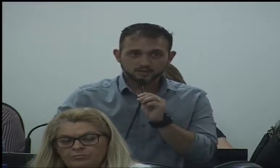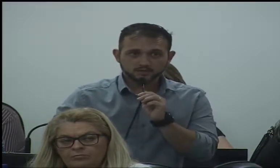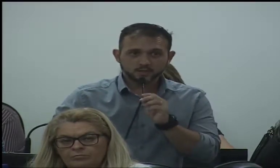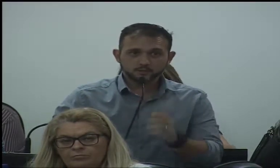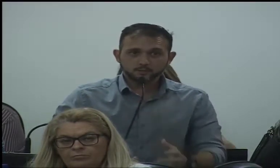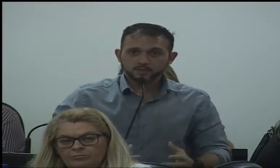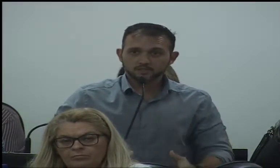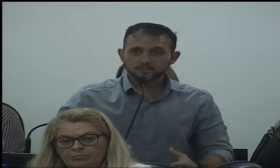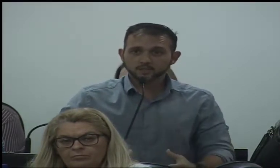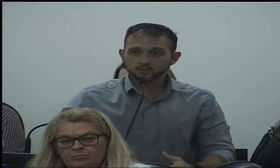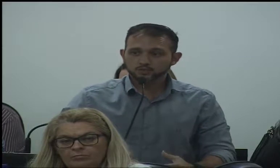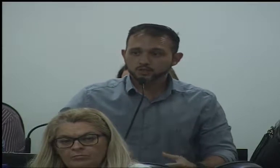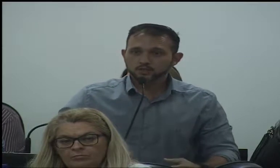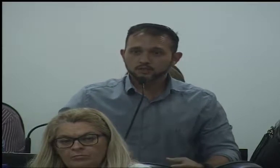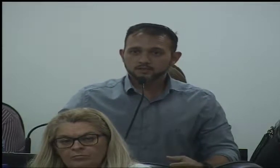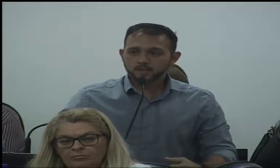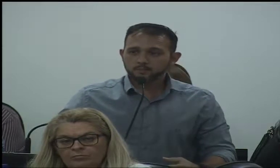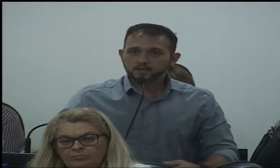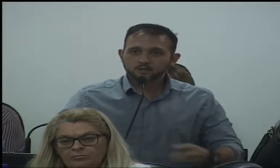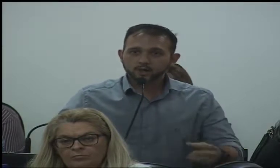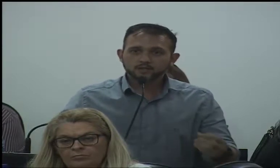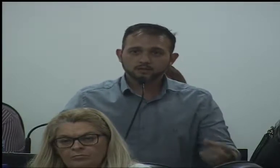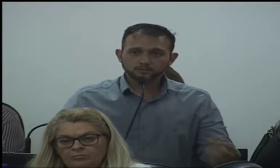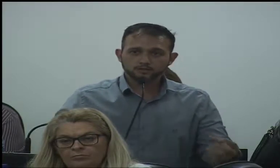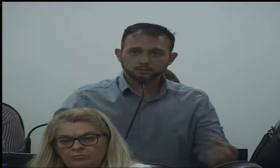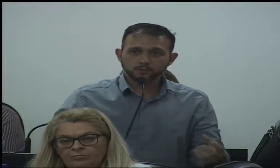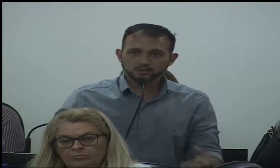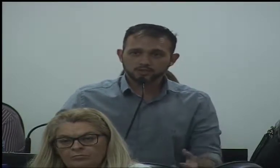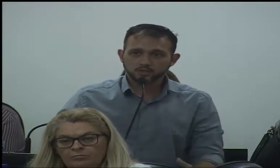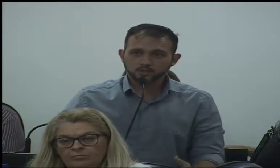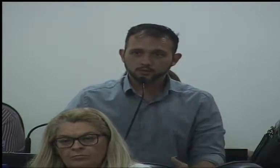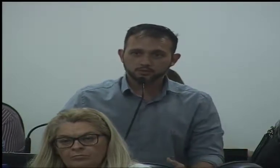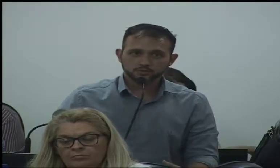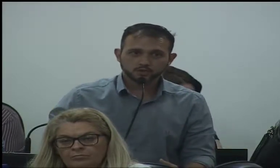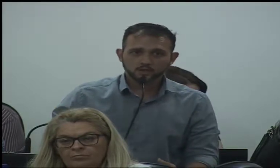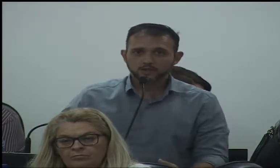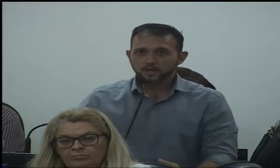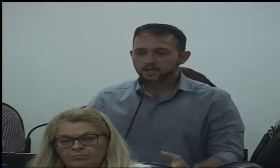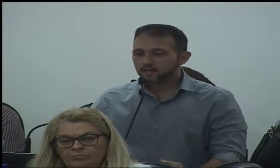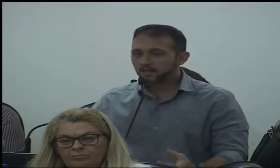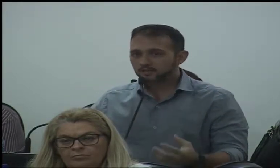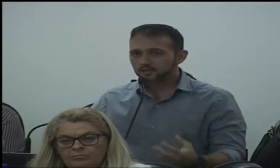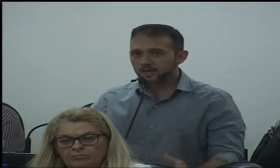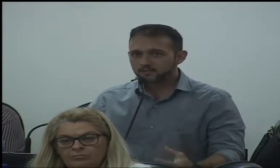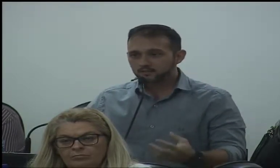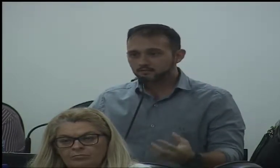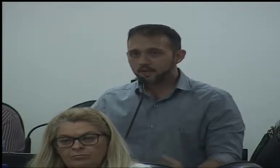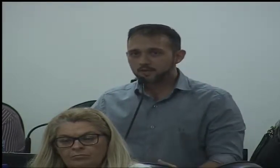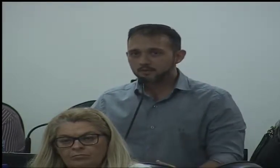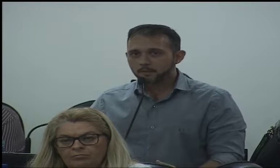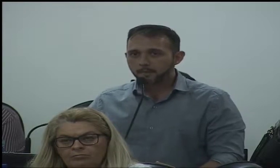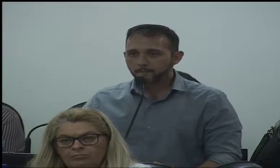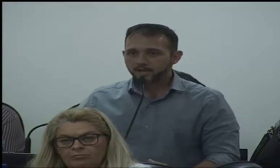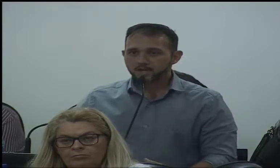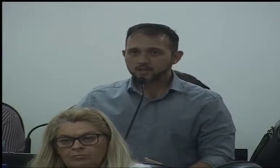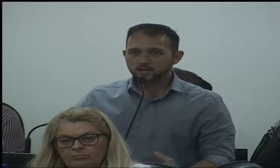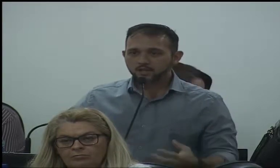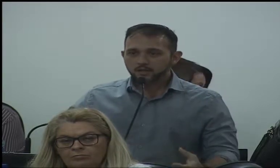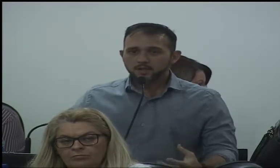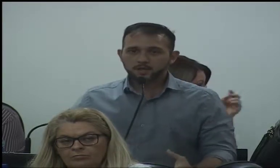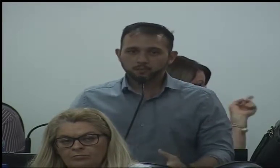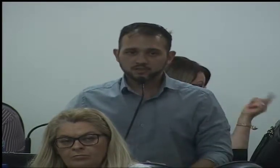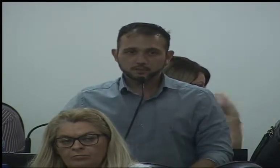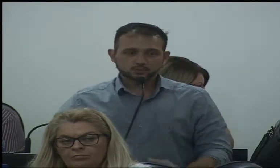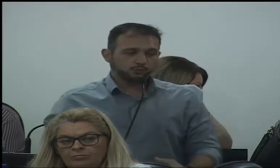nós precisamos saber quais são os dispositivos, né, que a cidade tem para